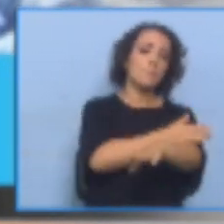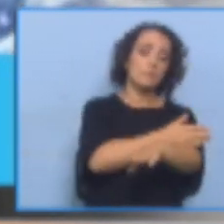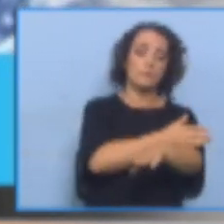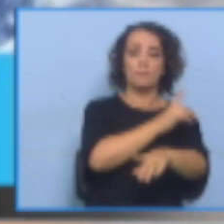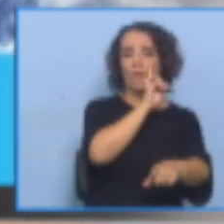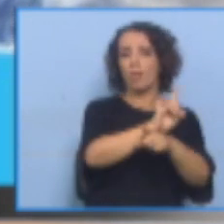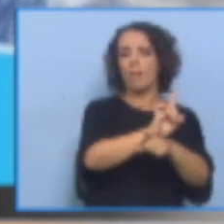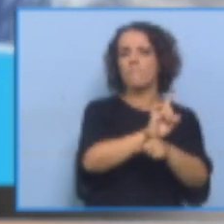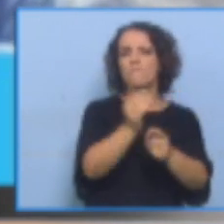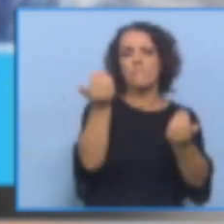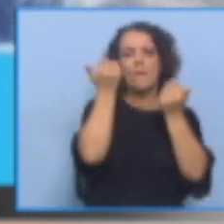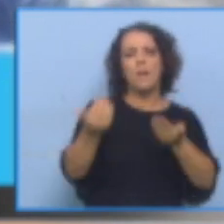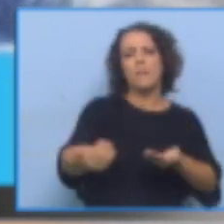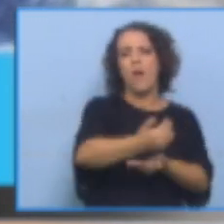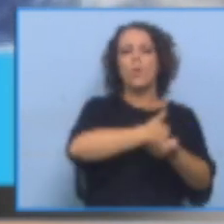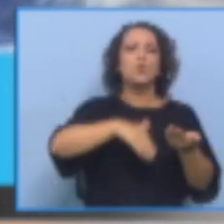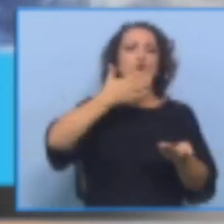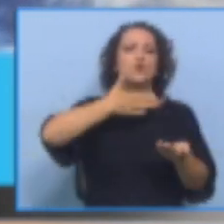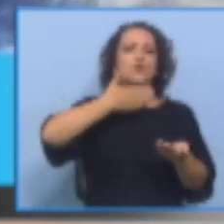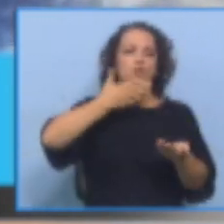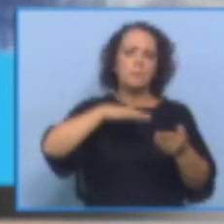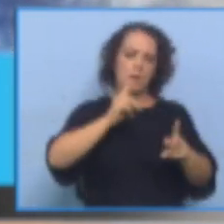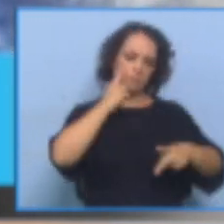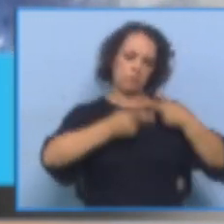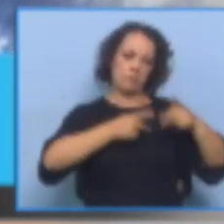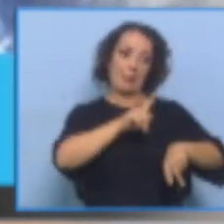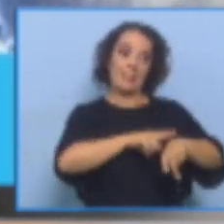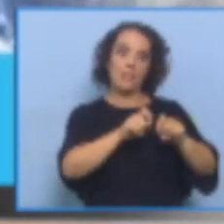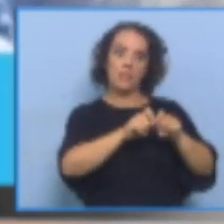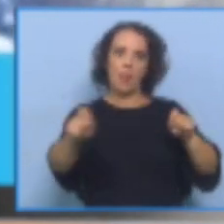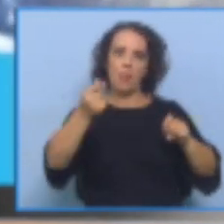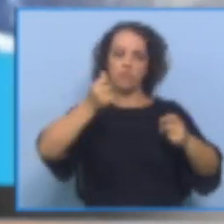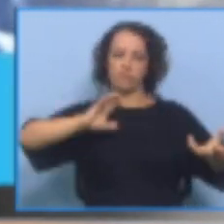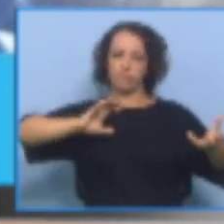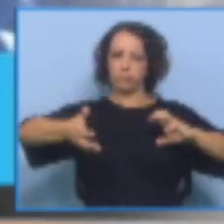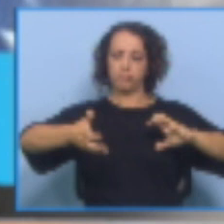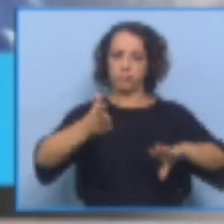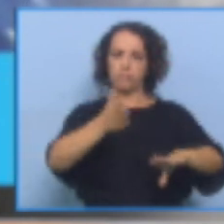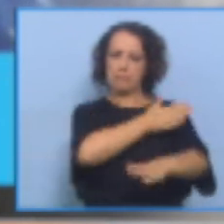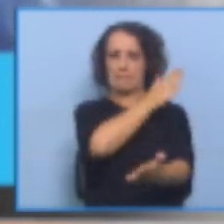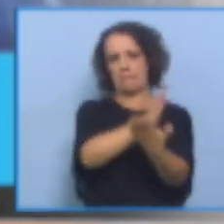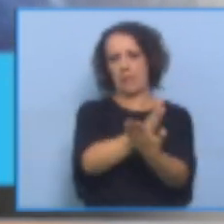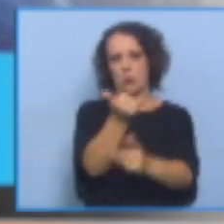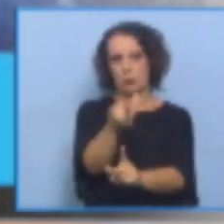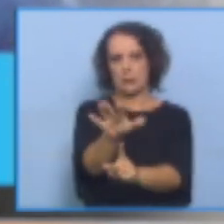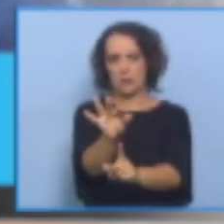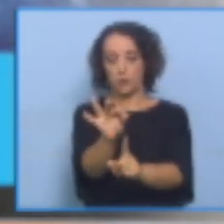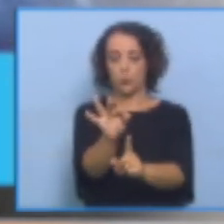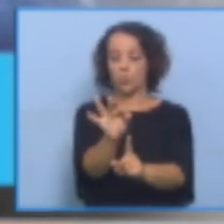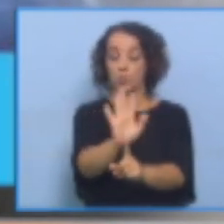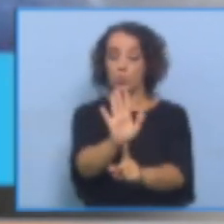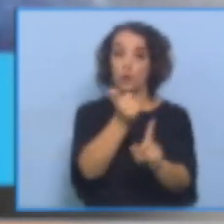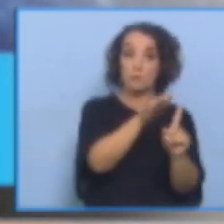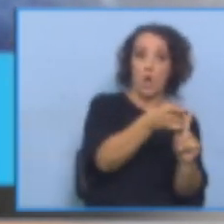digamos, provisórios, mas que já abrangiam todo o tempo da crise, portanto, até 2014, portanto,